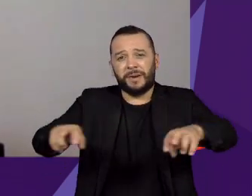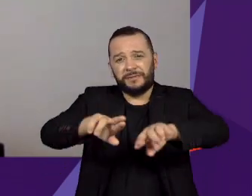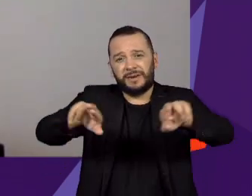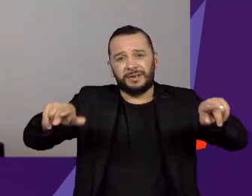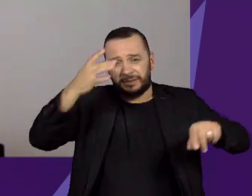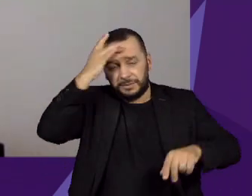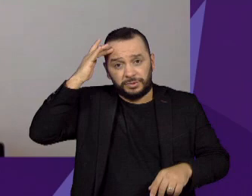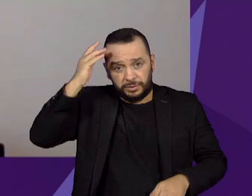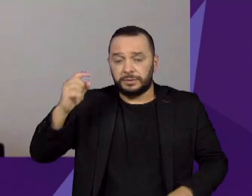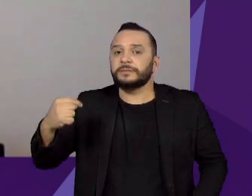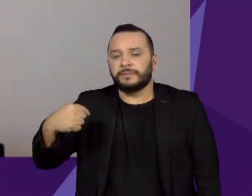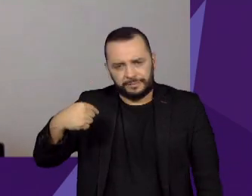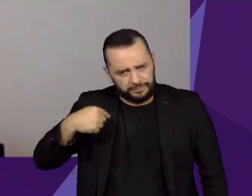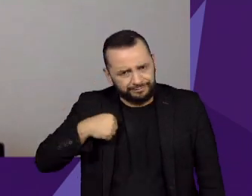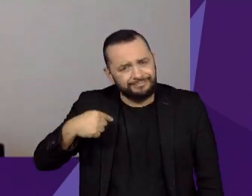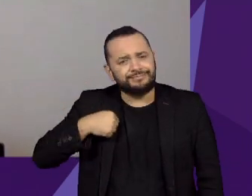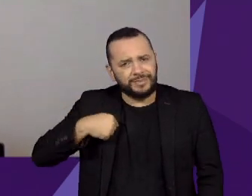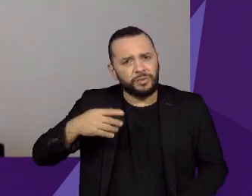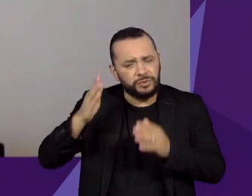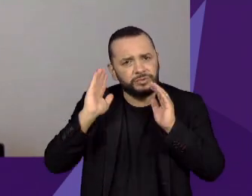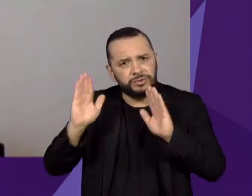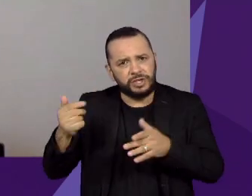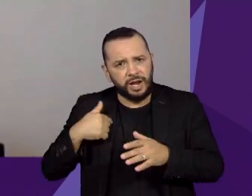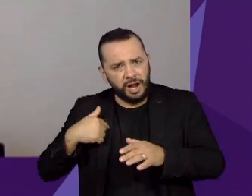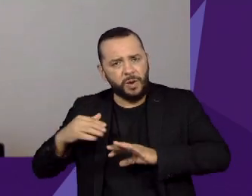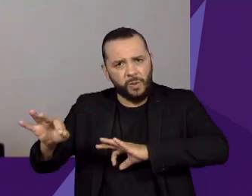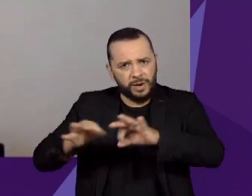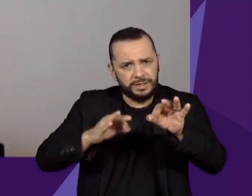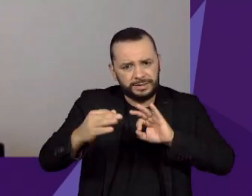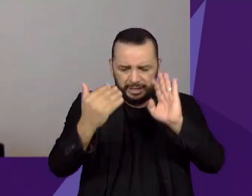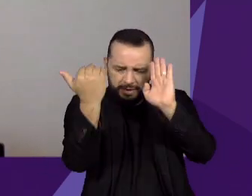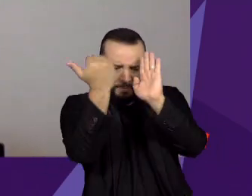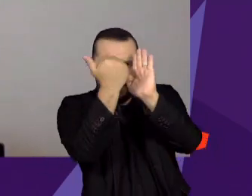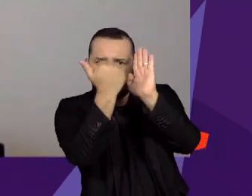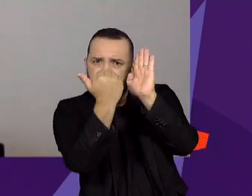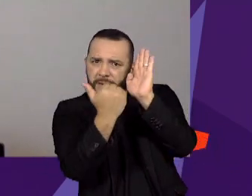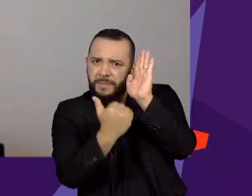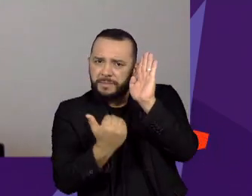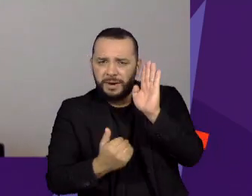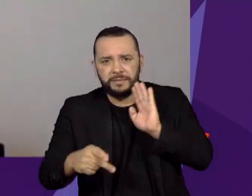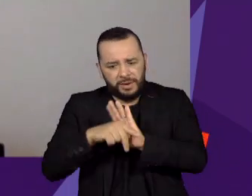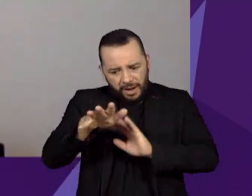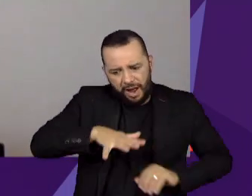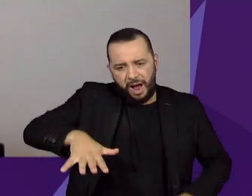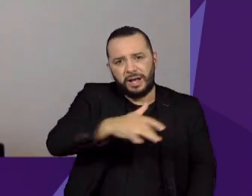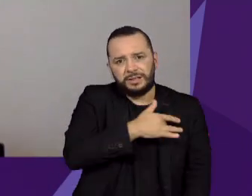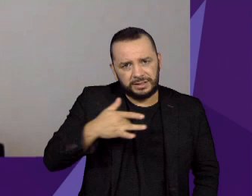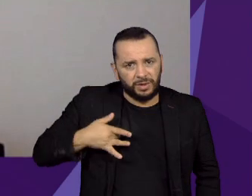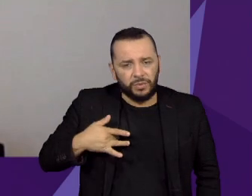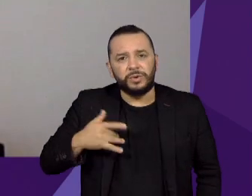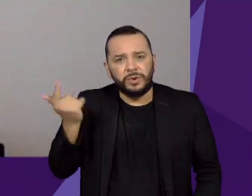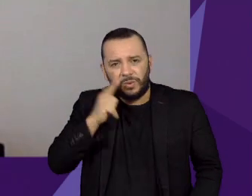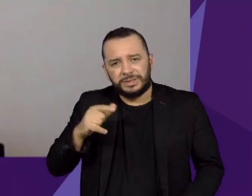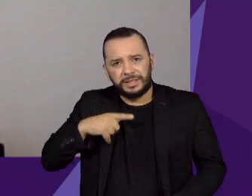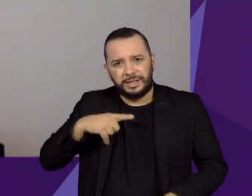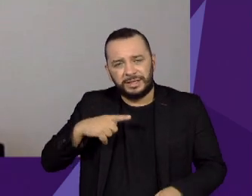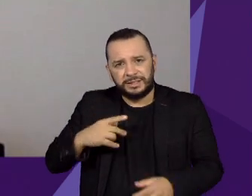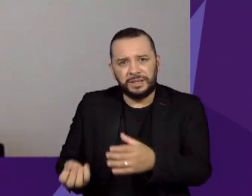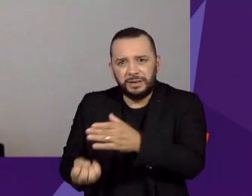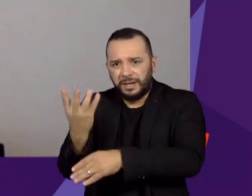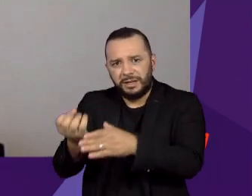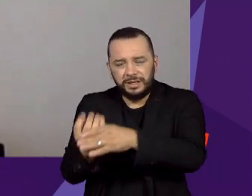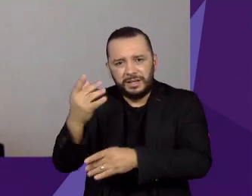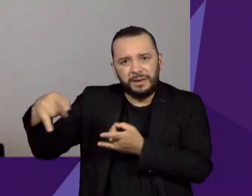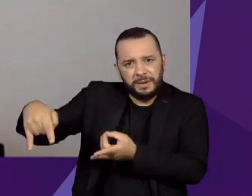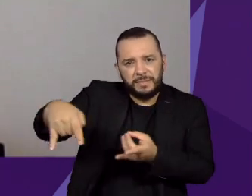feito todas as ordens, todas as organizações, para que o sistema de saúde pudesse expandir 15 mil leitos de CTI